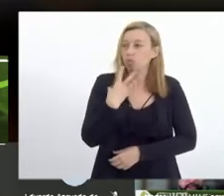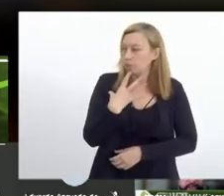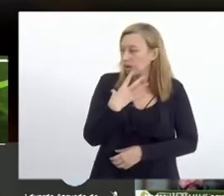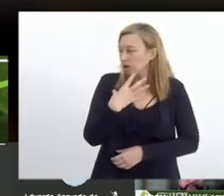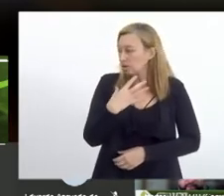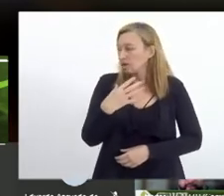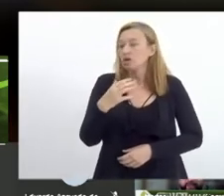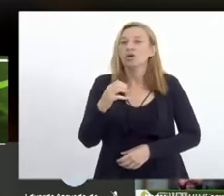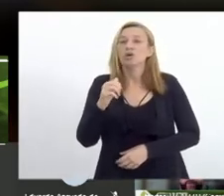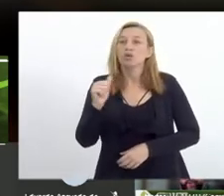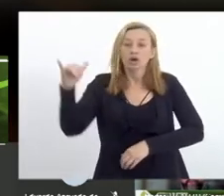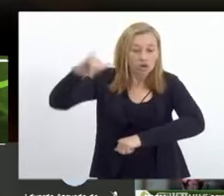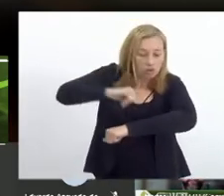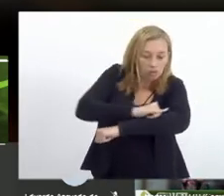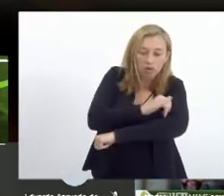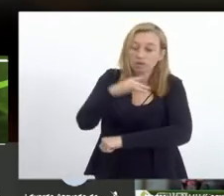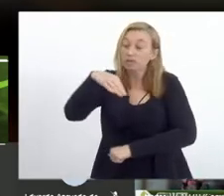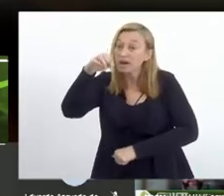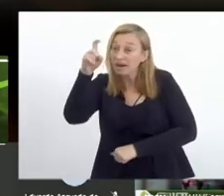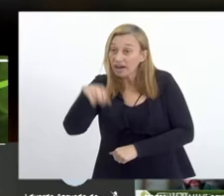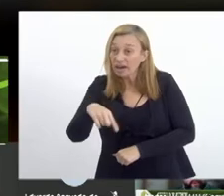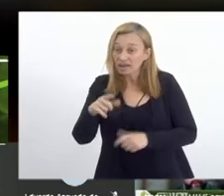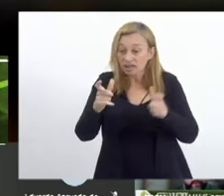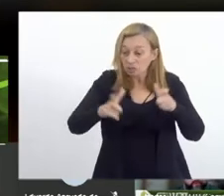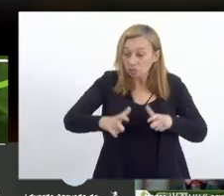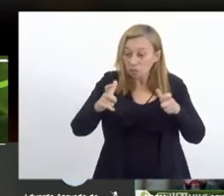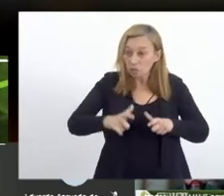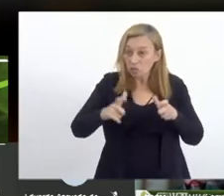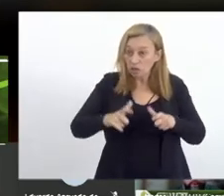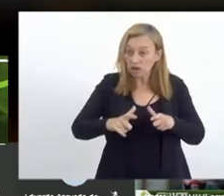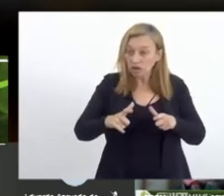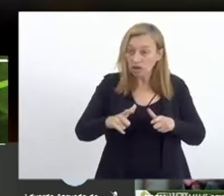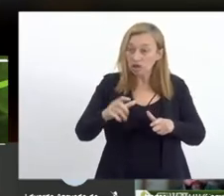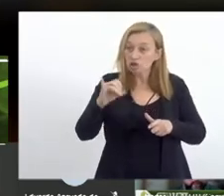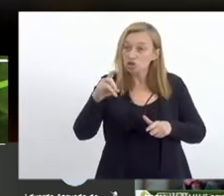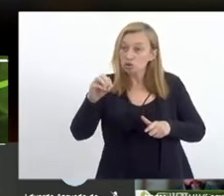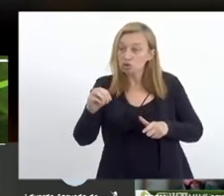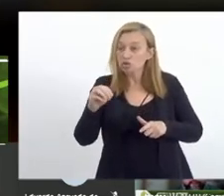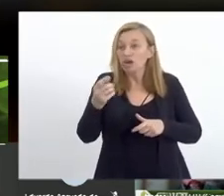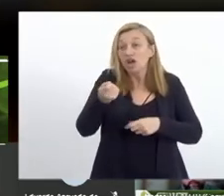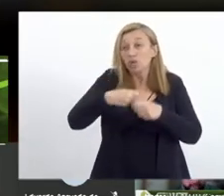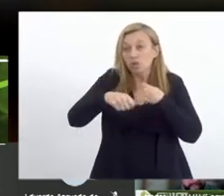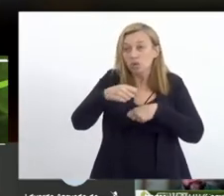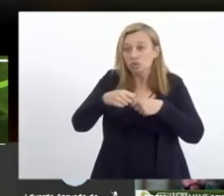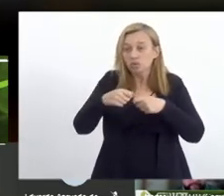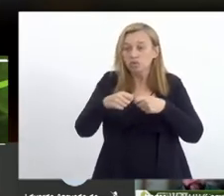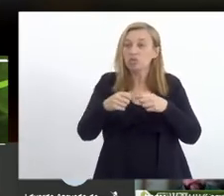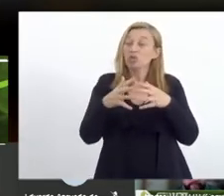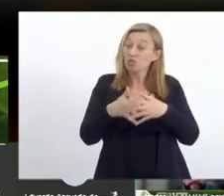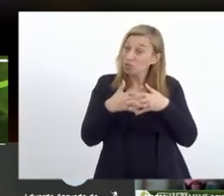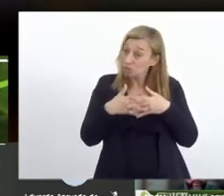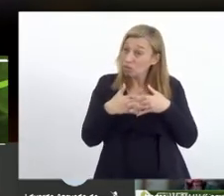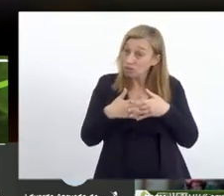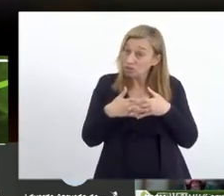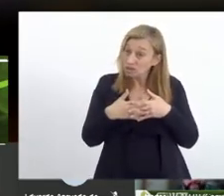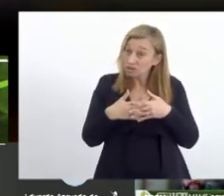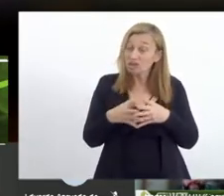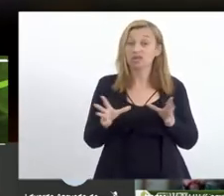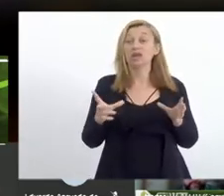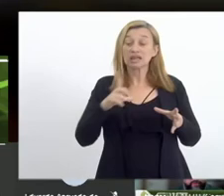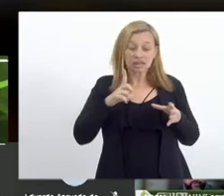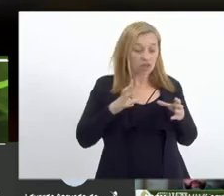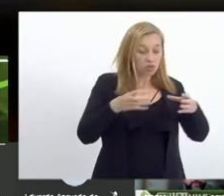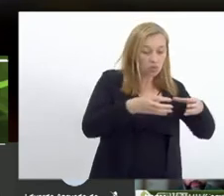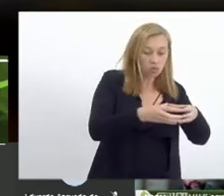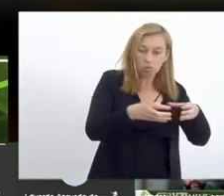o aeroporto de Macaé. Ele está localizado numa região socioeconômica complexa, né? Tem uma comunidade ali